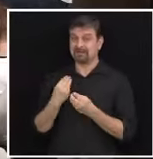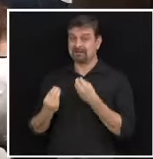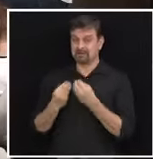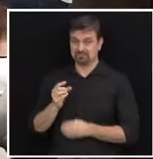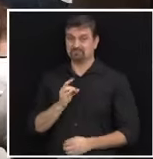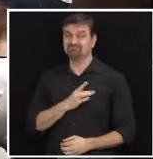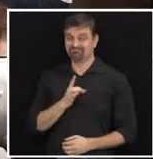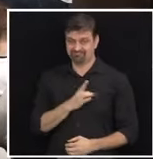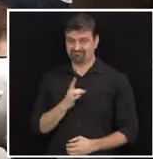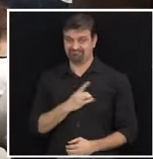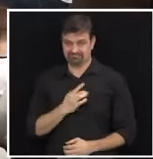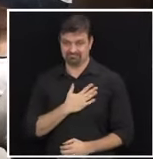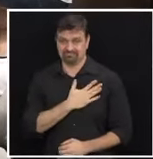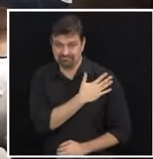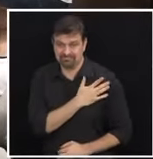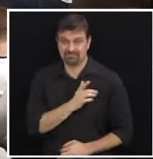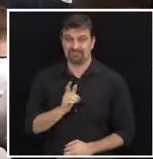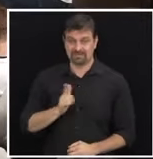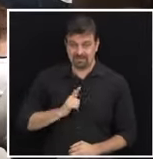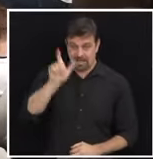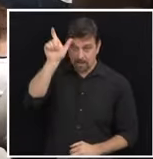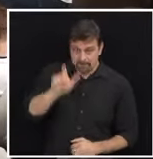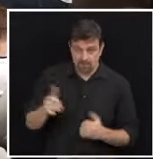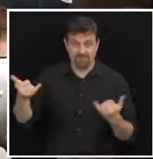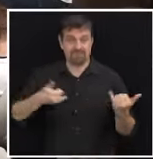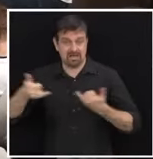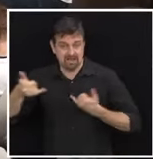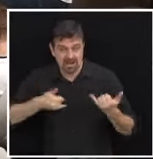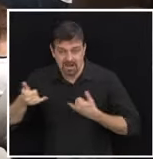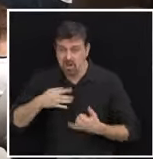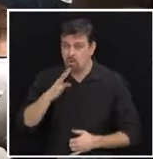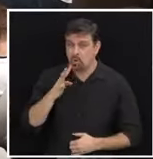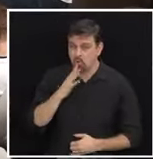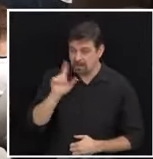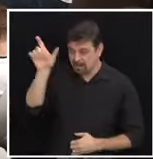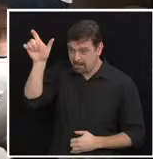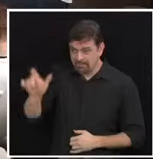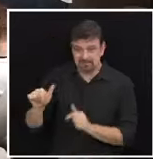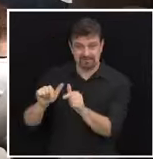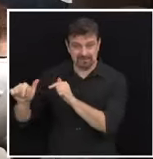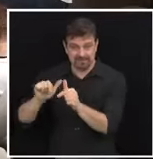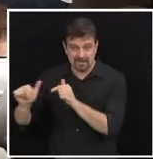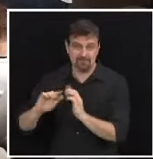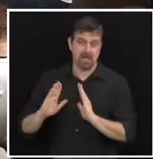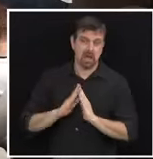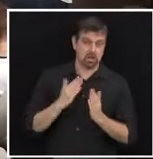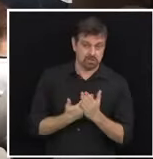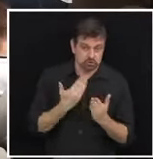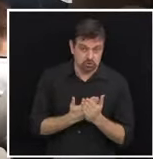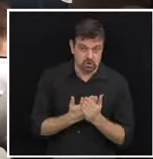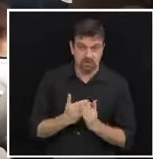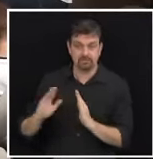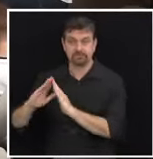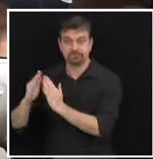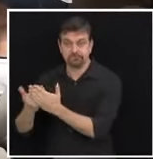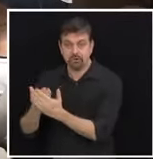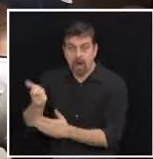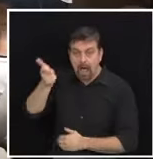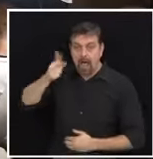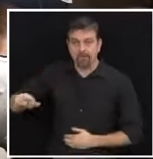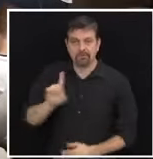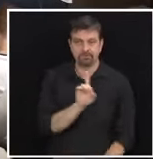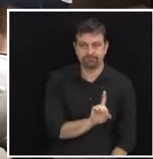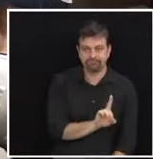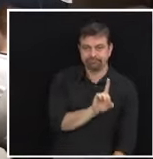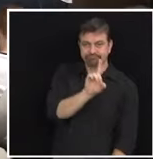Nós temos situações de pessoas que nos relatam, que conhecem pessoas no serviço, pessoas na escola, que precisaram mudar de escola porque não eram mais